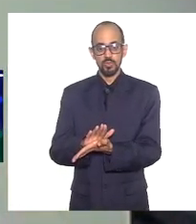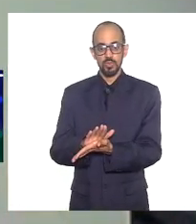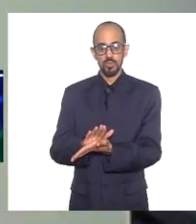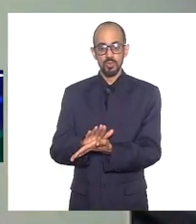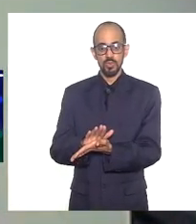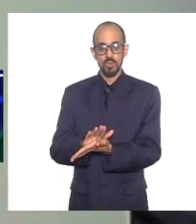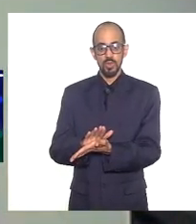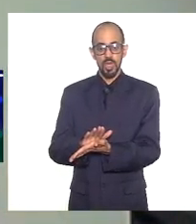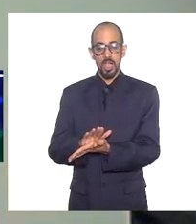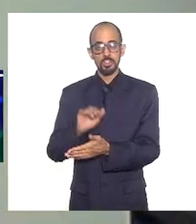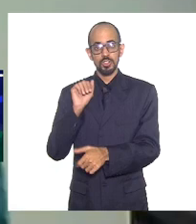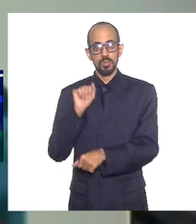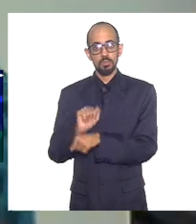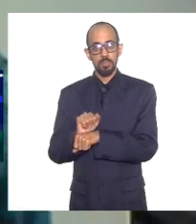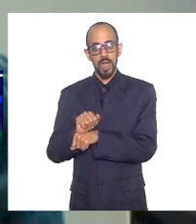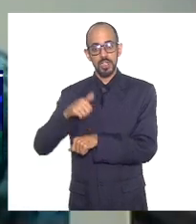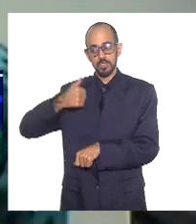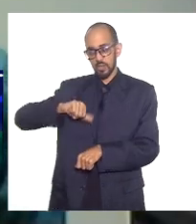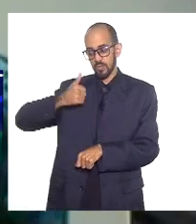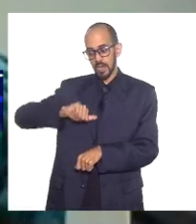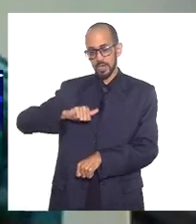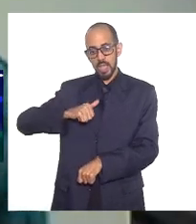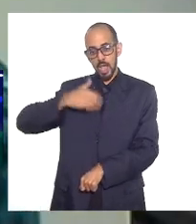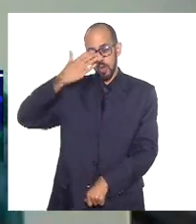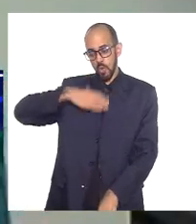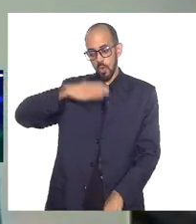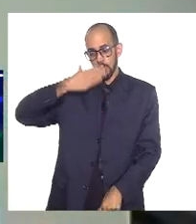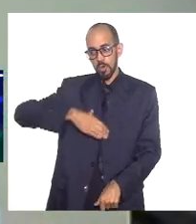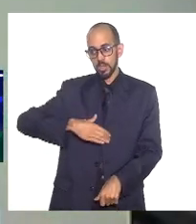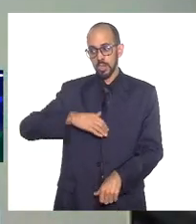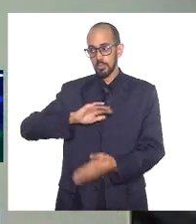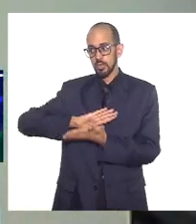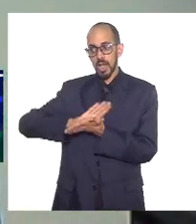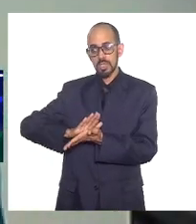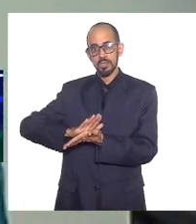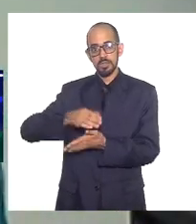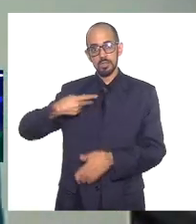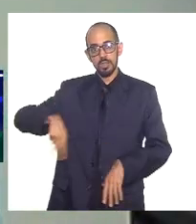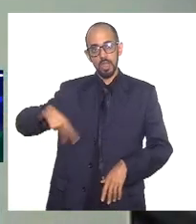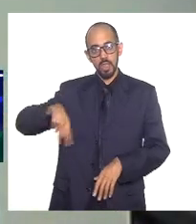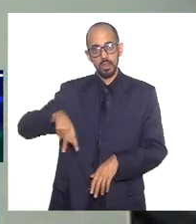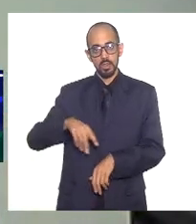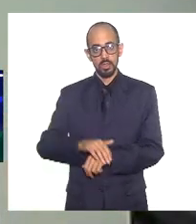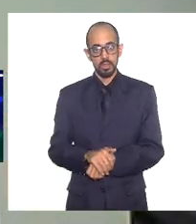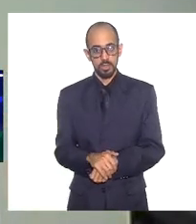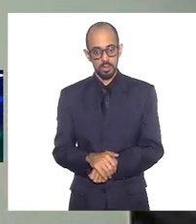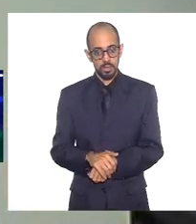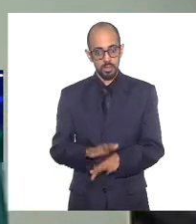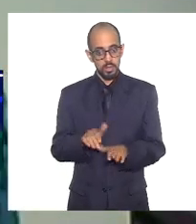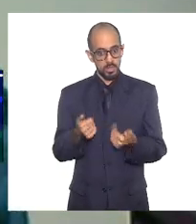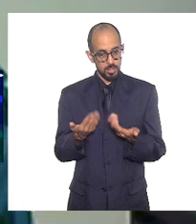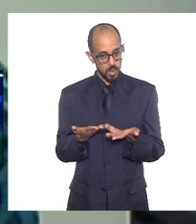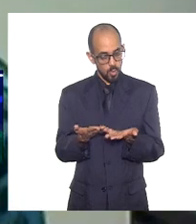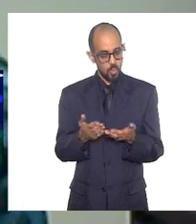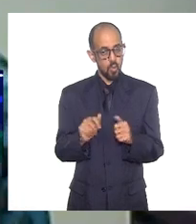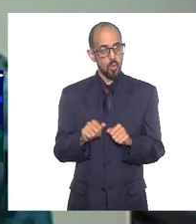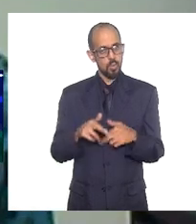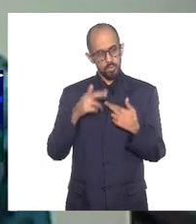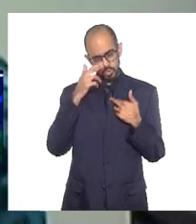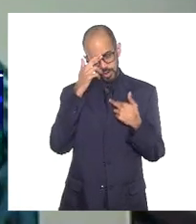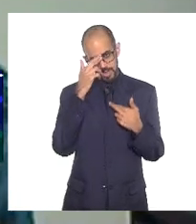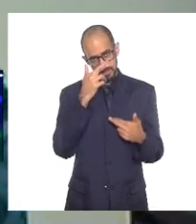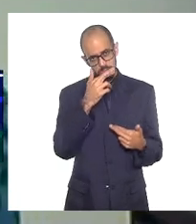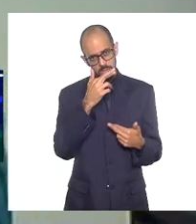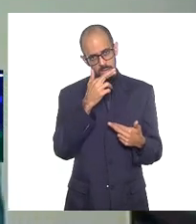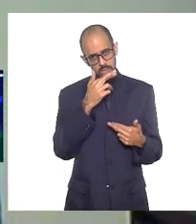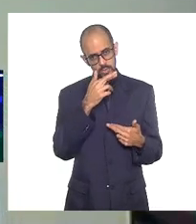de avaliar o comportamento racista que aquela pessoa teve. Então, com muito cuidado, com muito respeito a